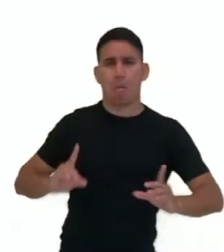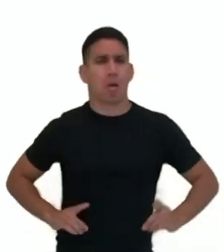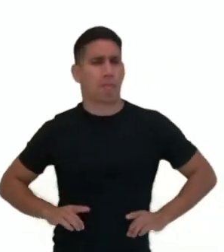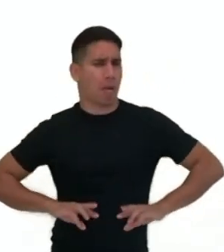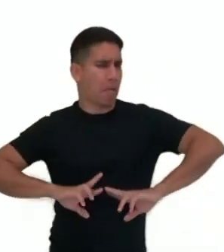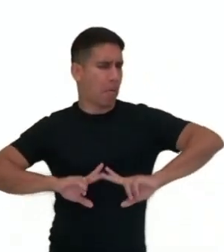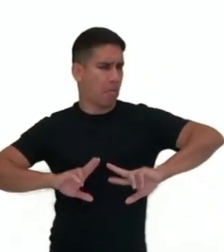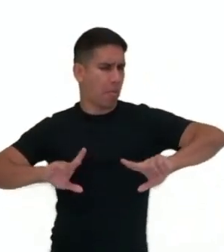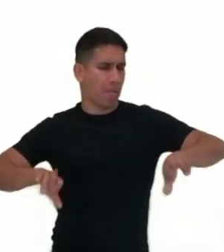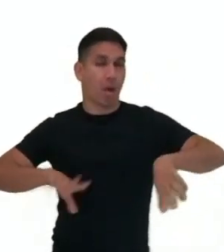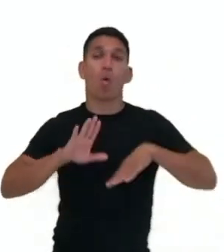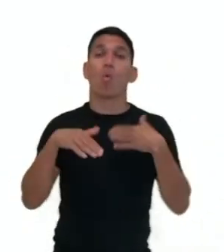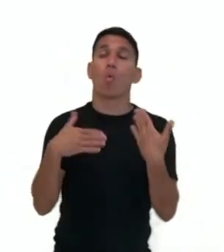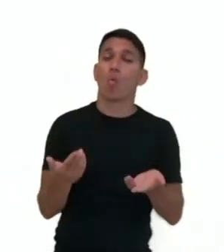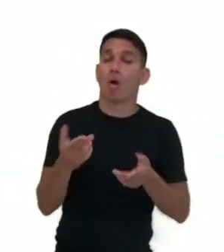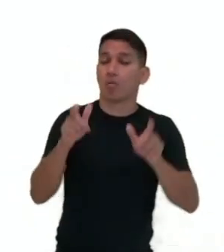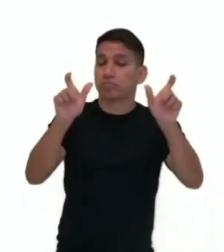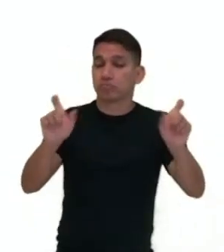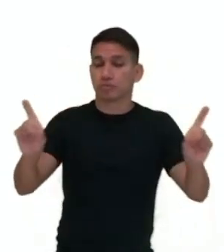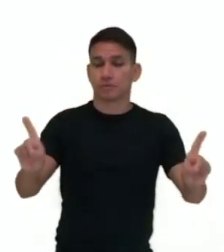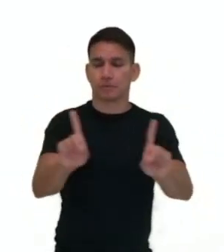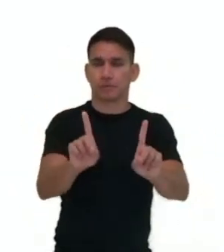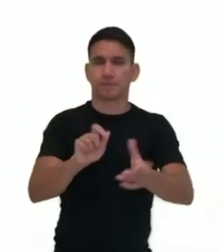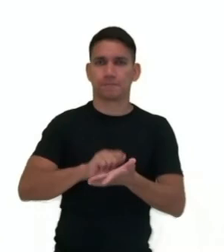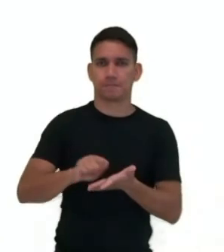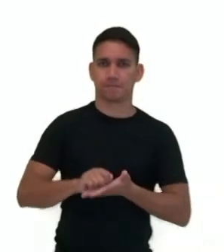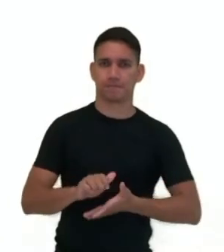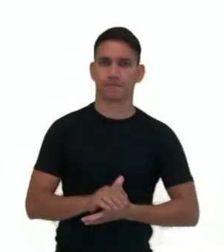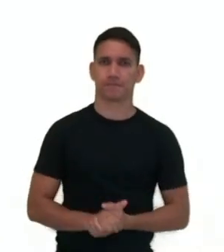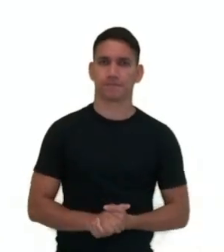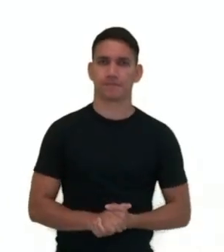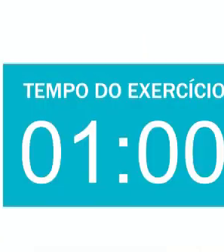tá? Anote quem serão os seus personagens, já voltamos.